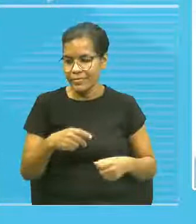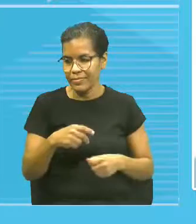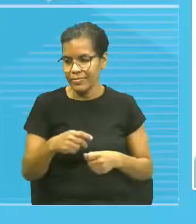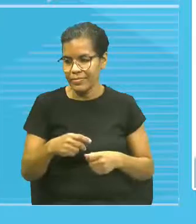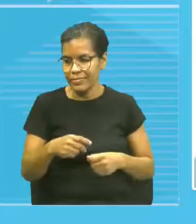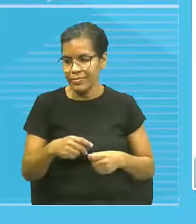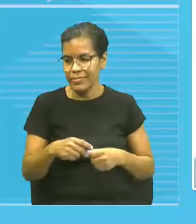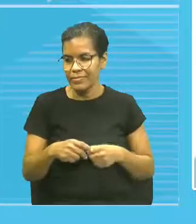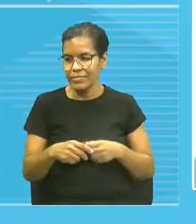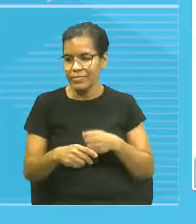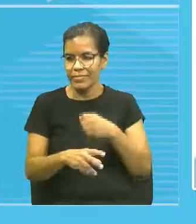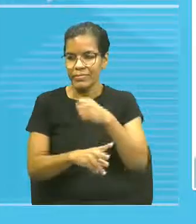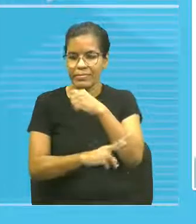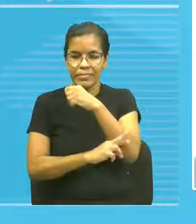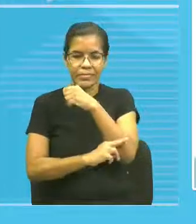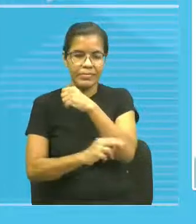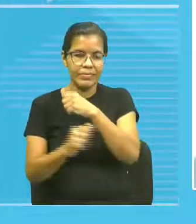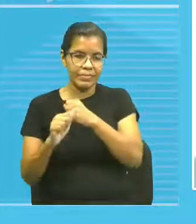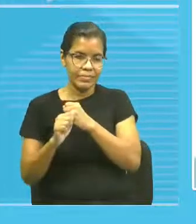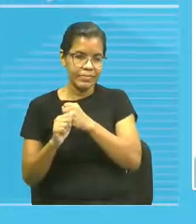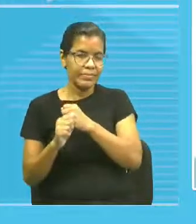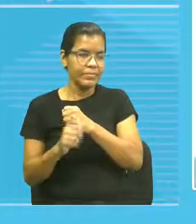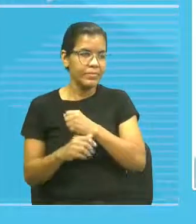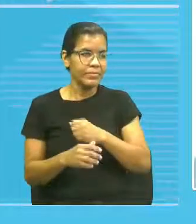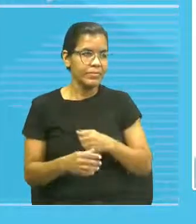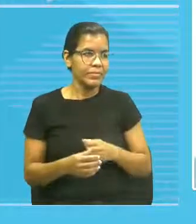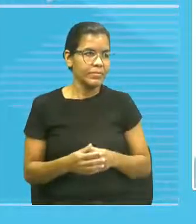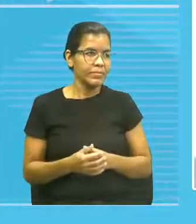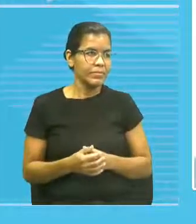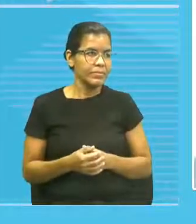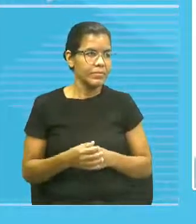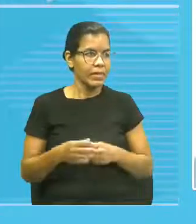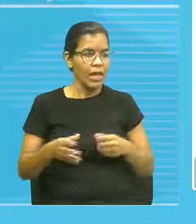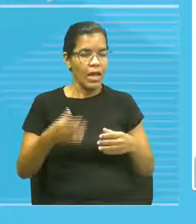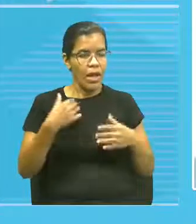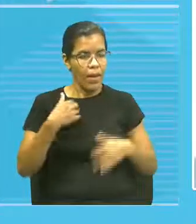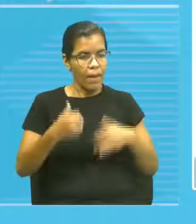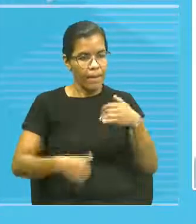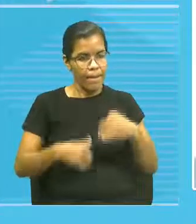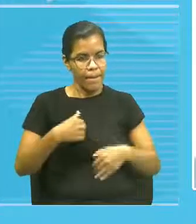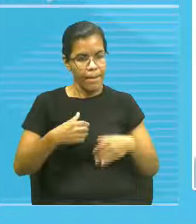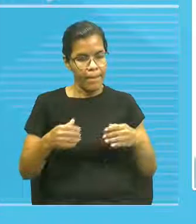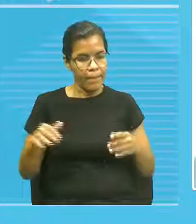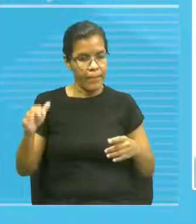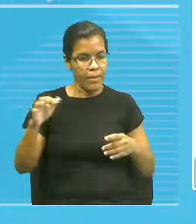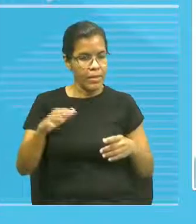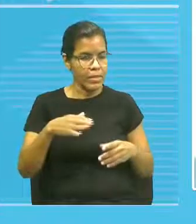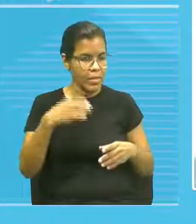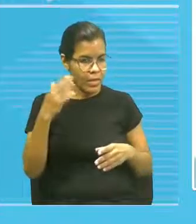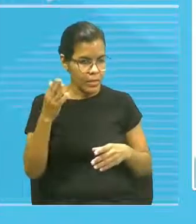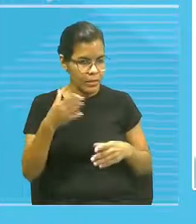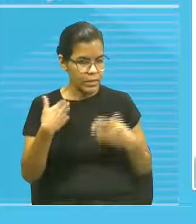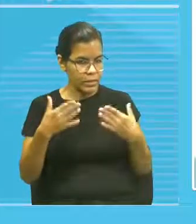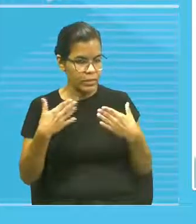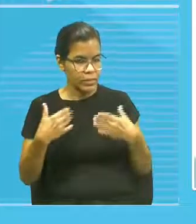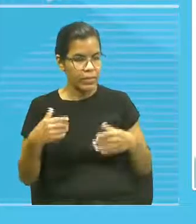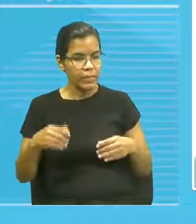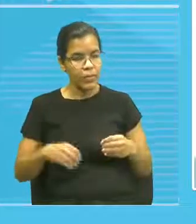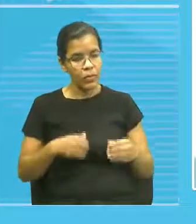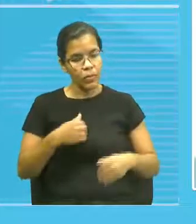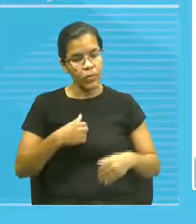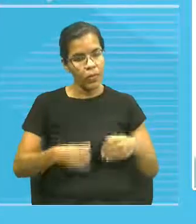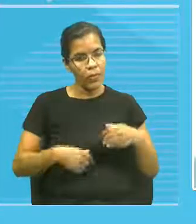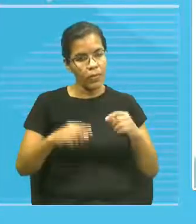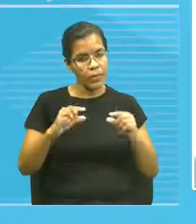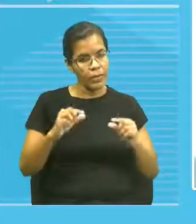Então, o calor sempre vai fluir do corpo de maior temperatura, né? O corpo mais quente, para o corpo de menor